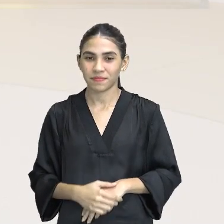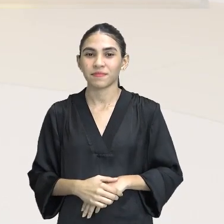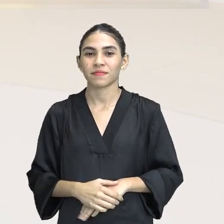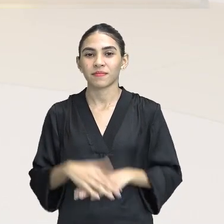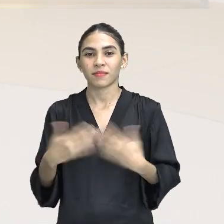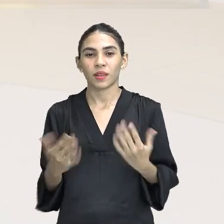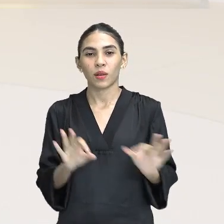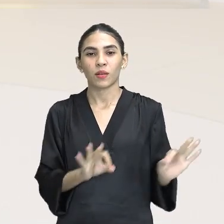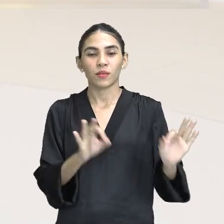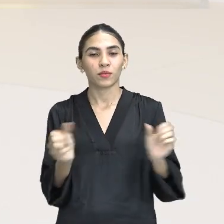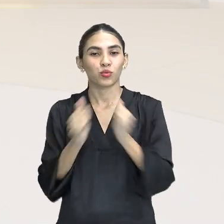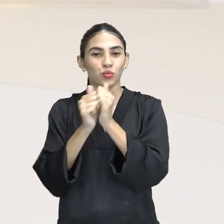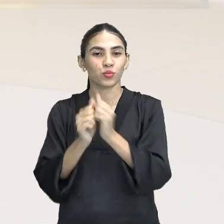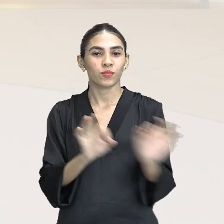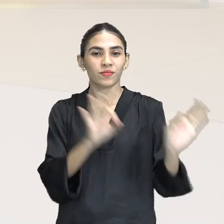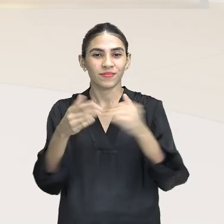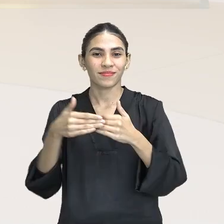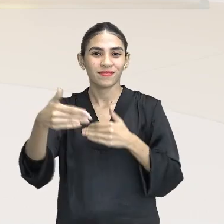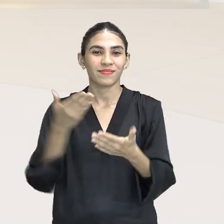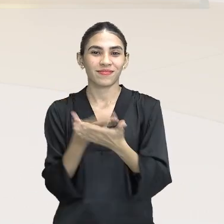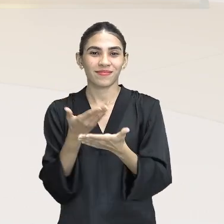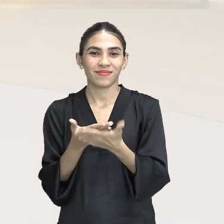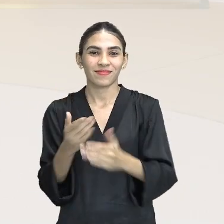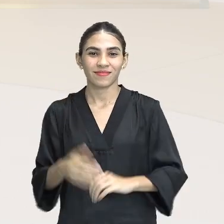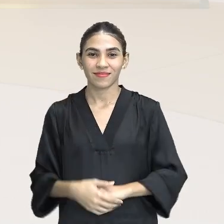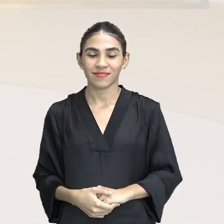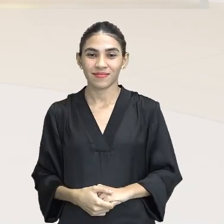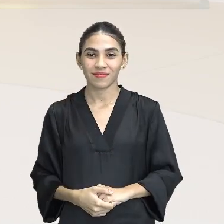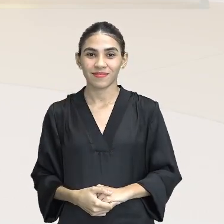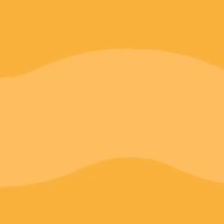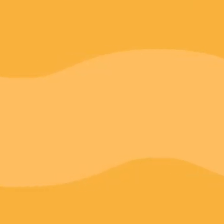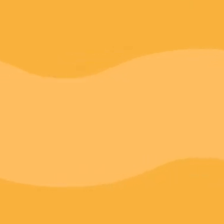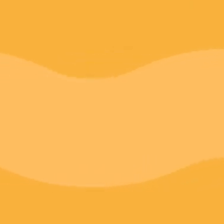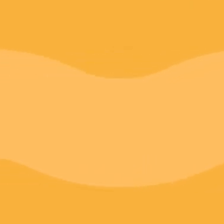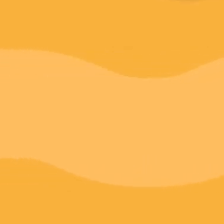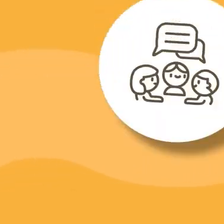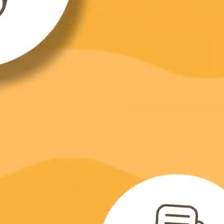gente. Venham com a gente e vamos à nossa aula.